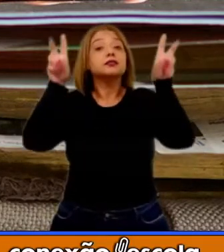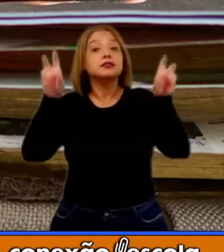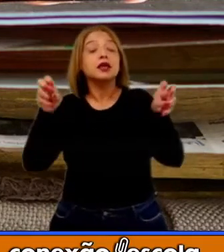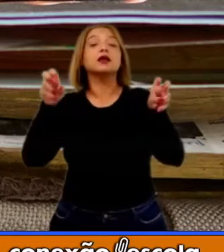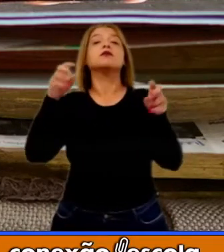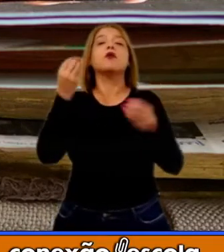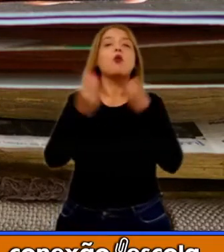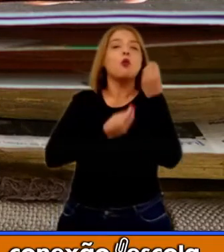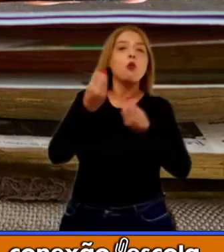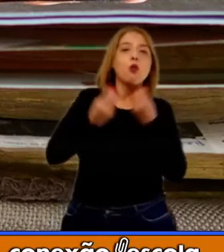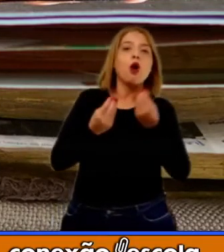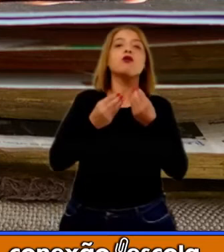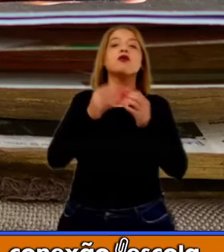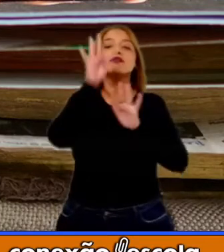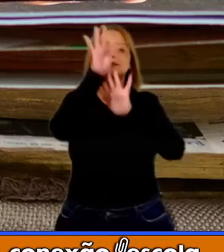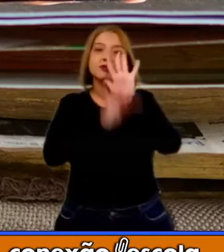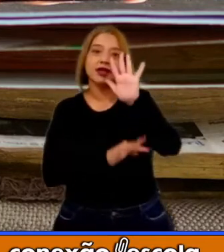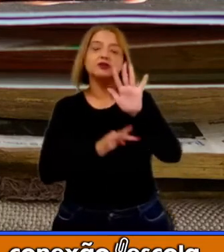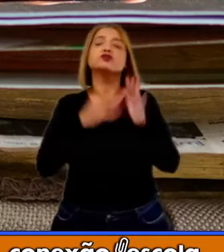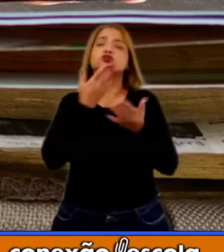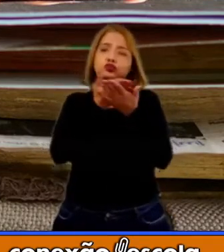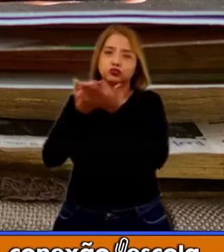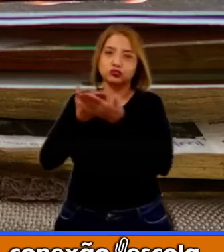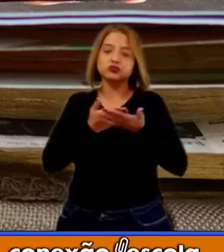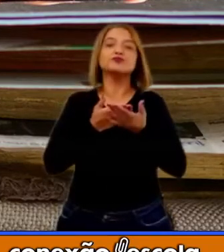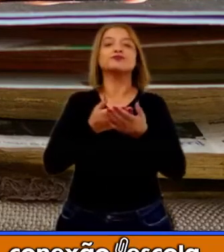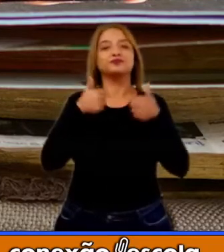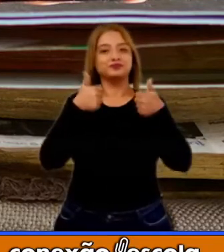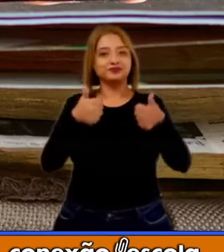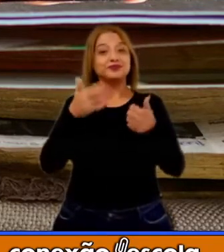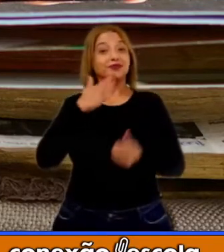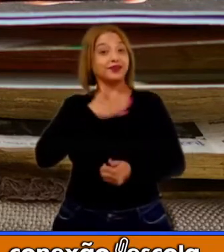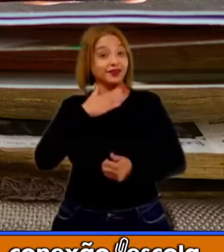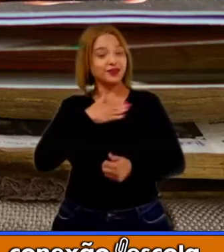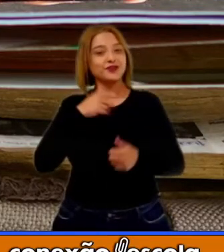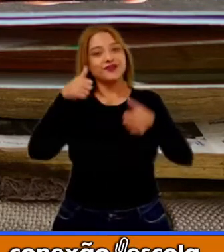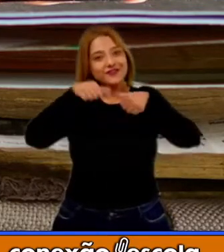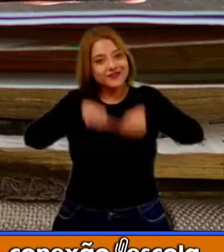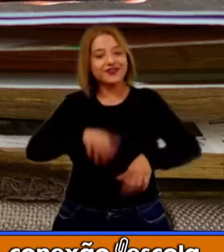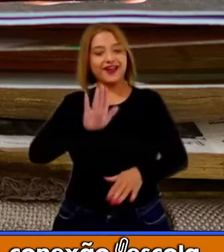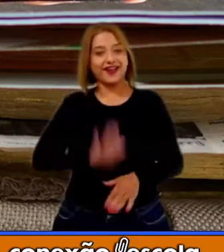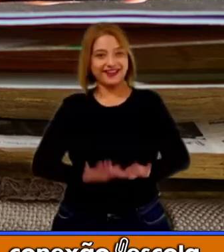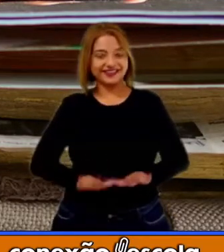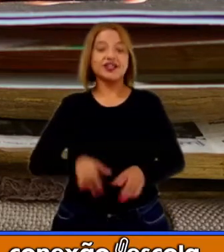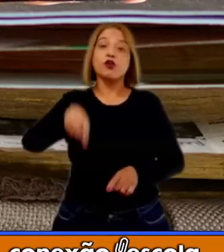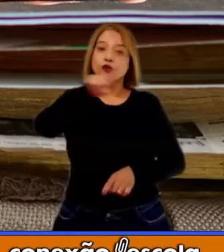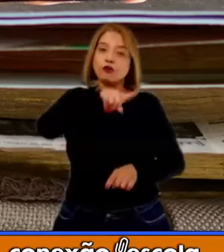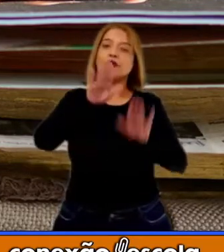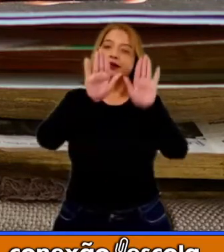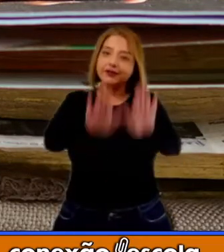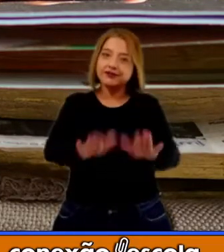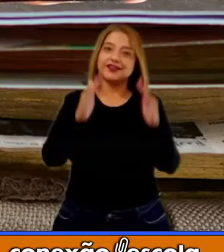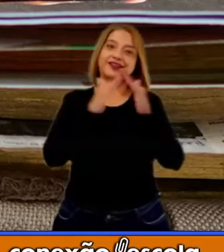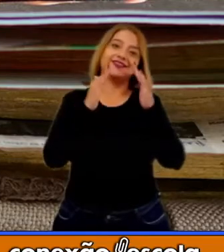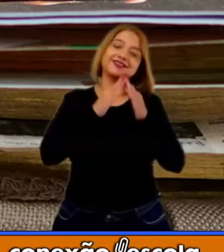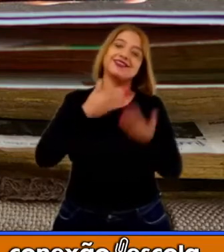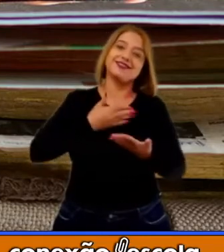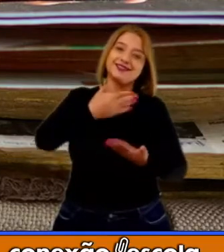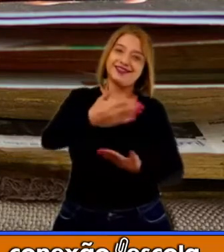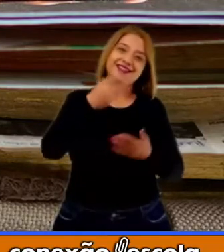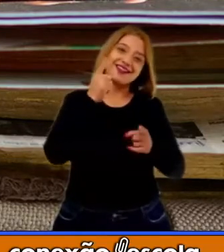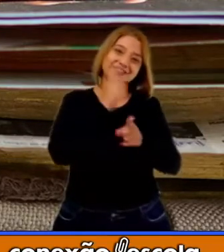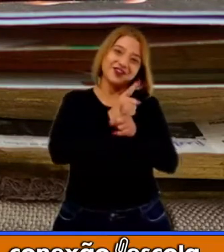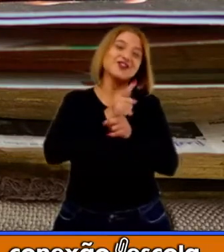finalidade dos textos em estudo. É isso aí. Eu vou ficando por aqui. Fica bem aí e até a